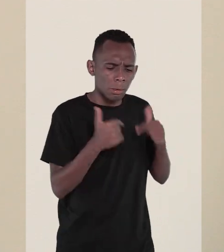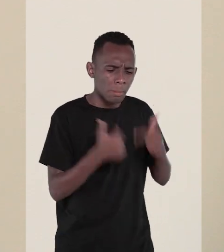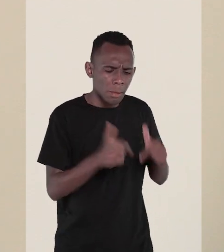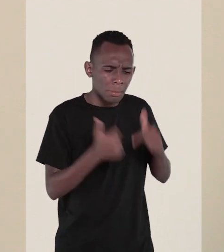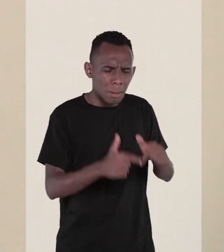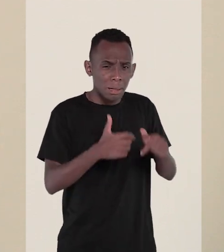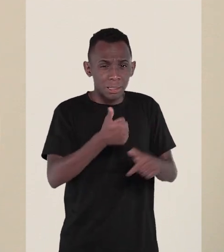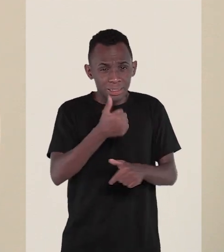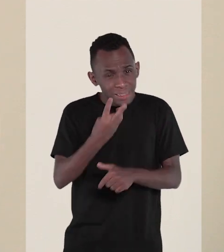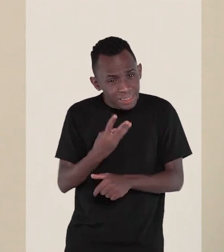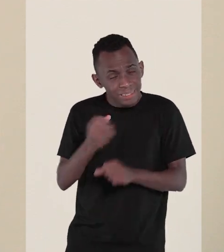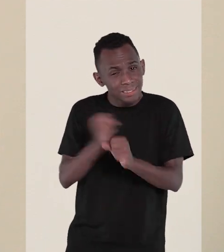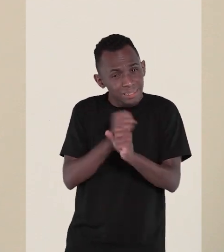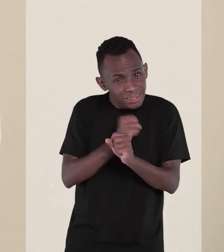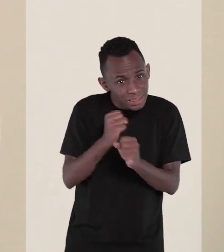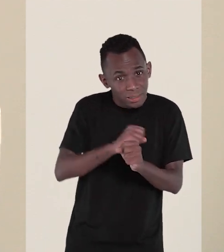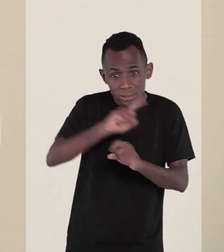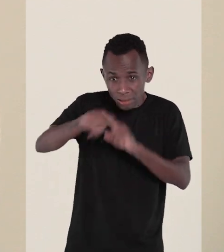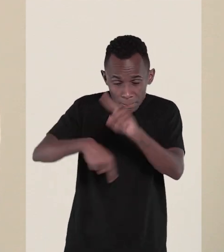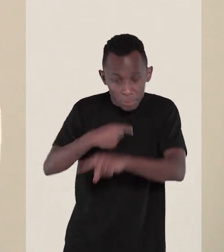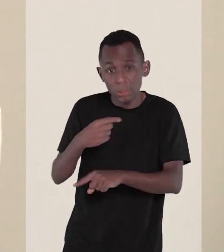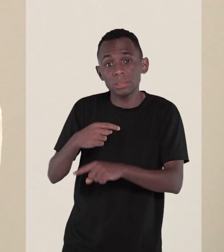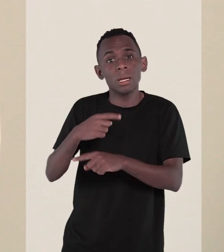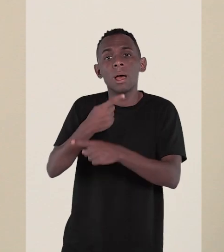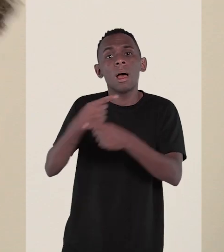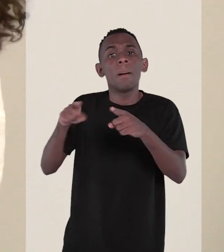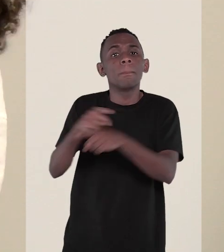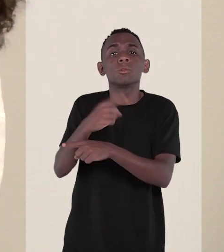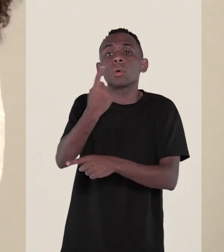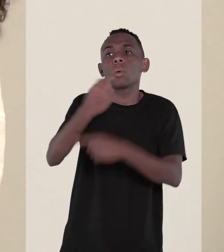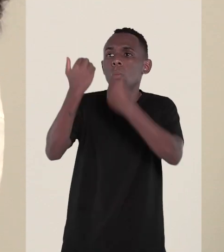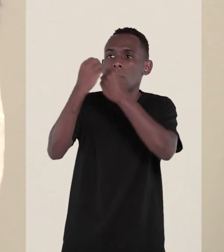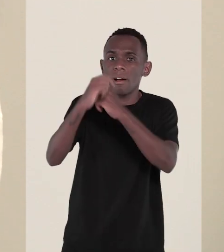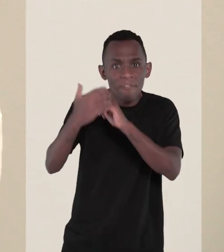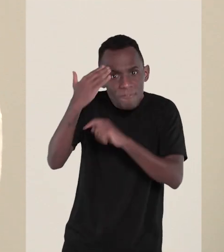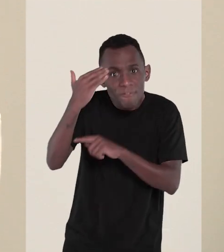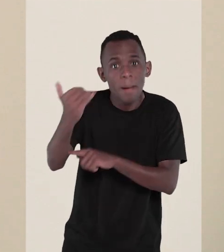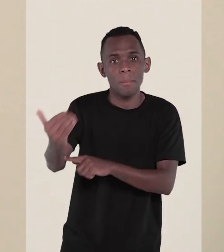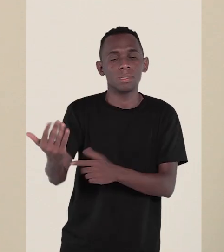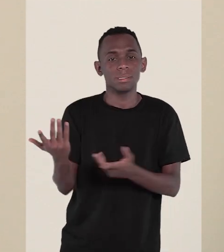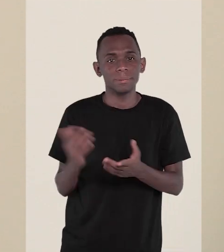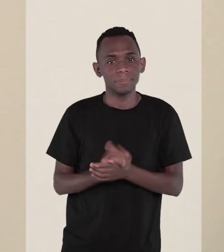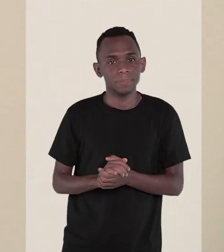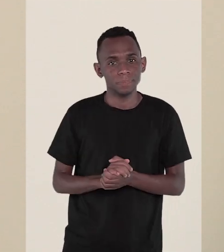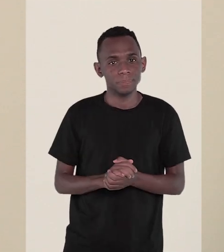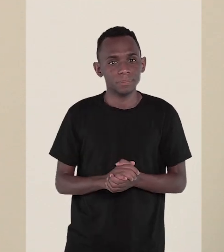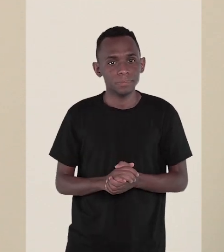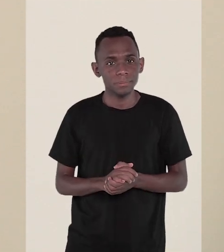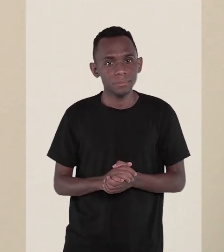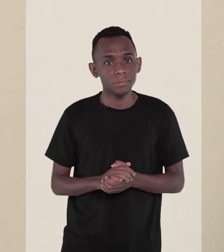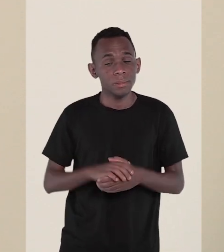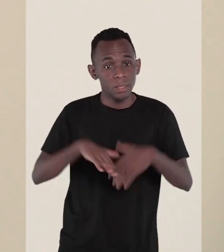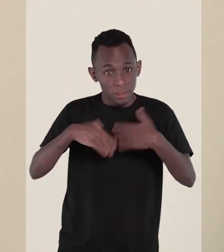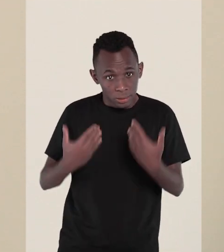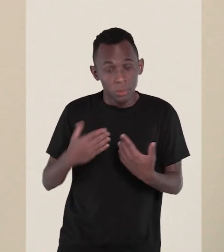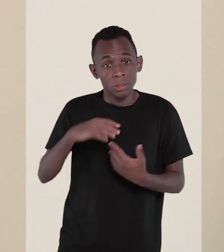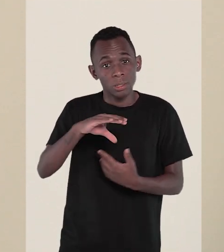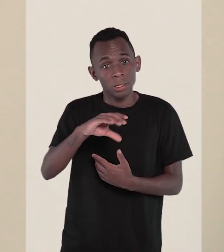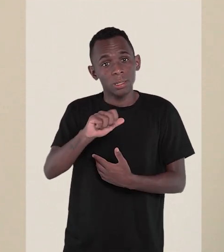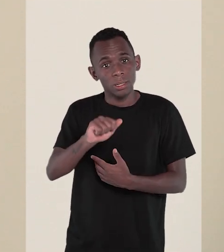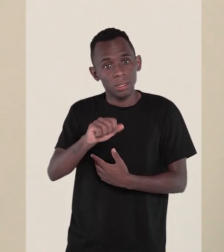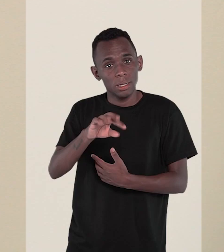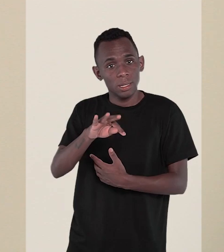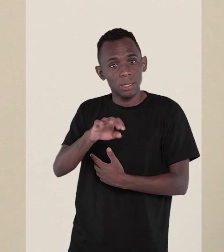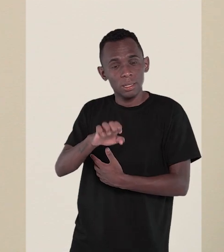Ralei que nem uma louca durante 13 anos. Né? E continuo ralando, só que agora as pessoas estão me vendo um pouco mais. Então,